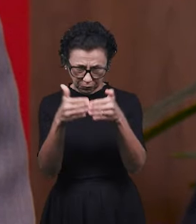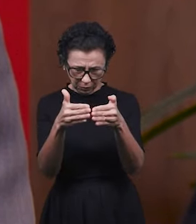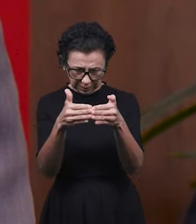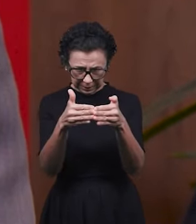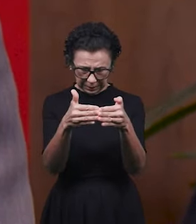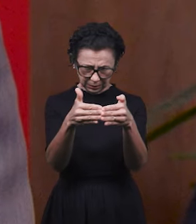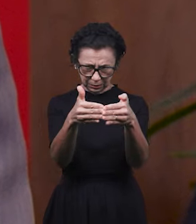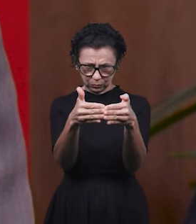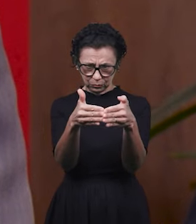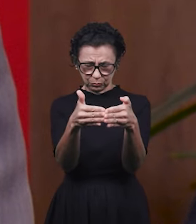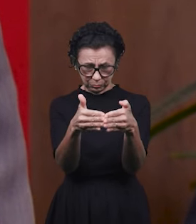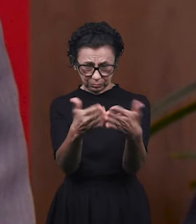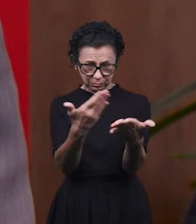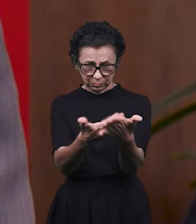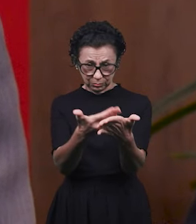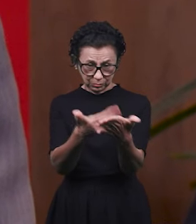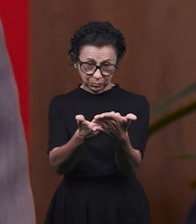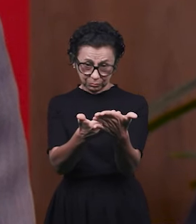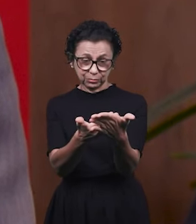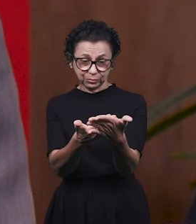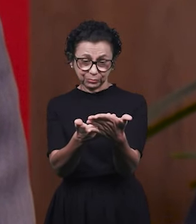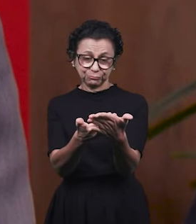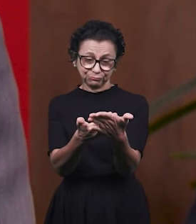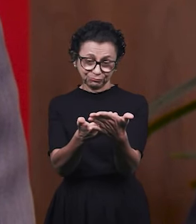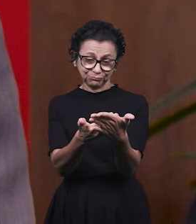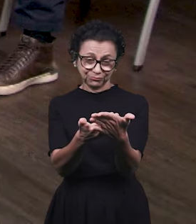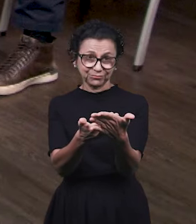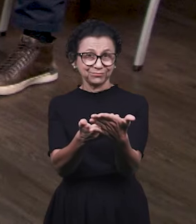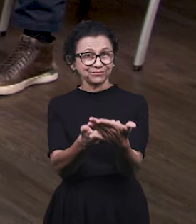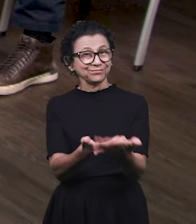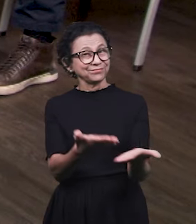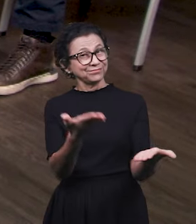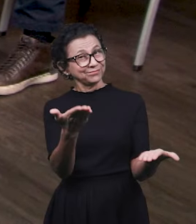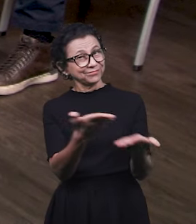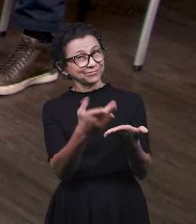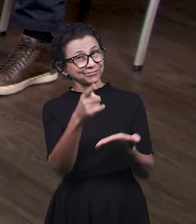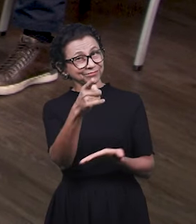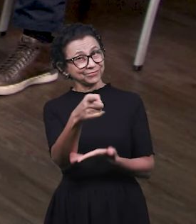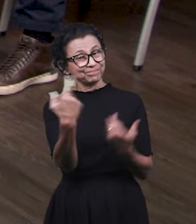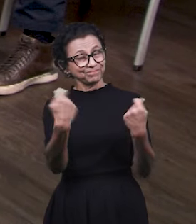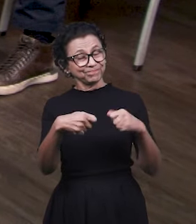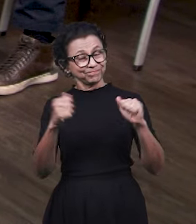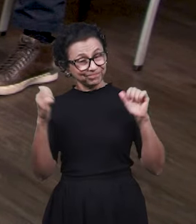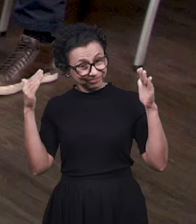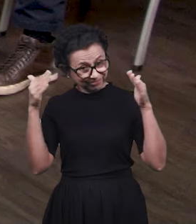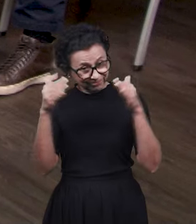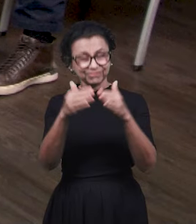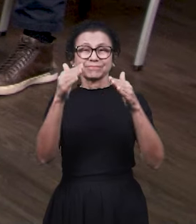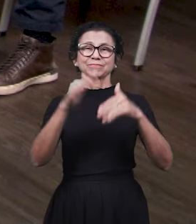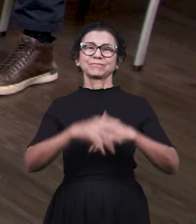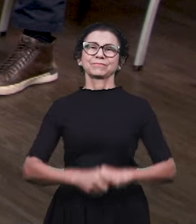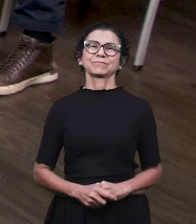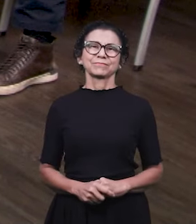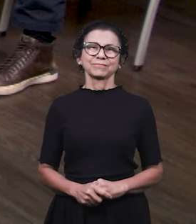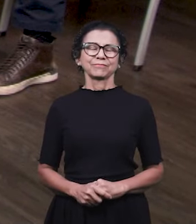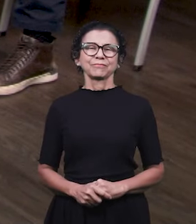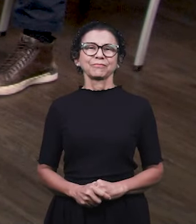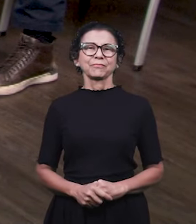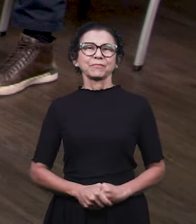determinado estudo. É aí que você precisa focar. Por quê? Porque